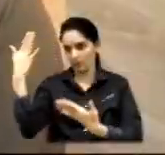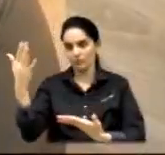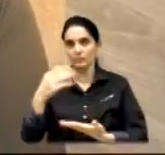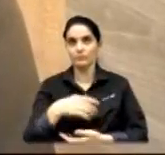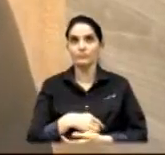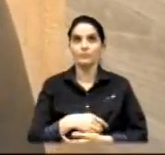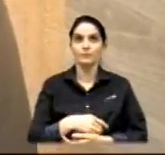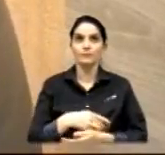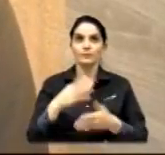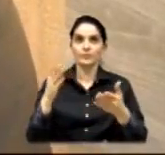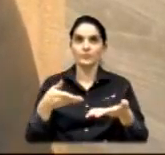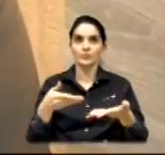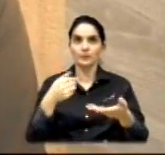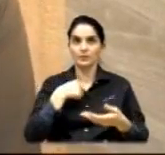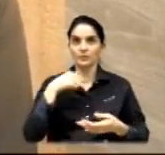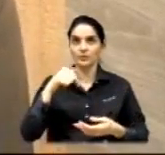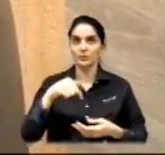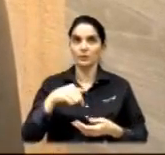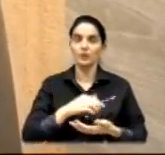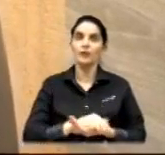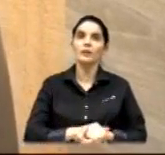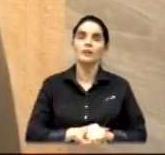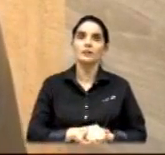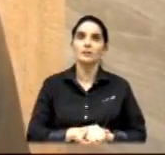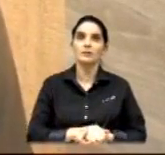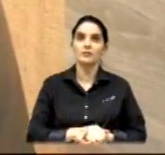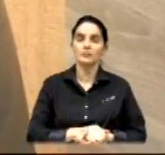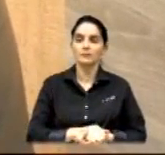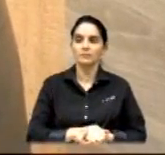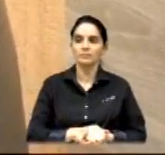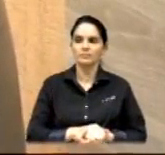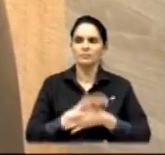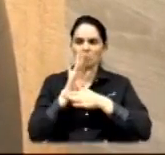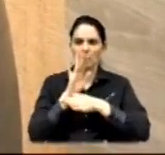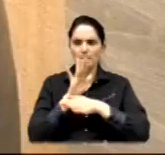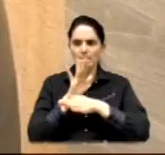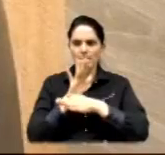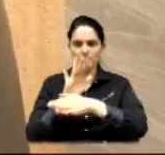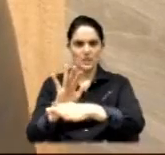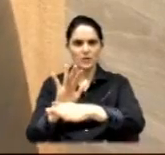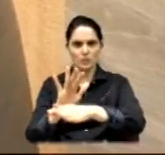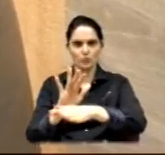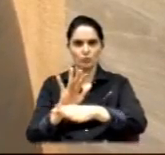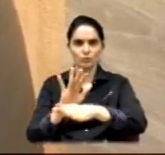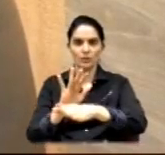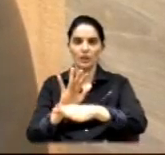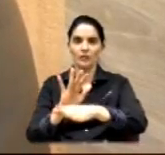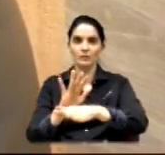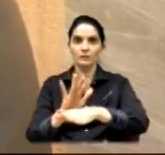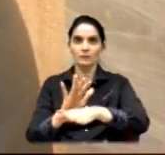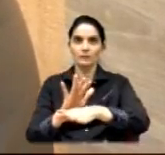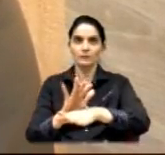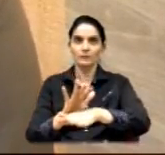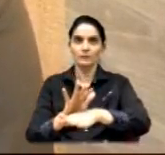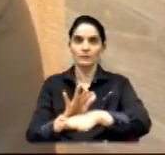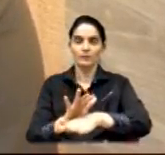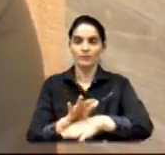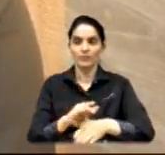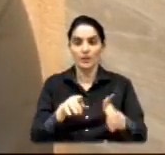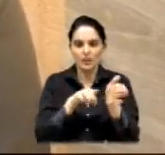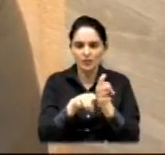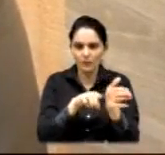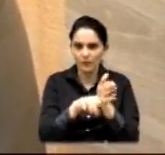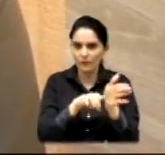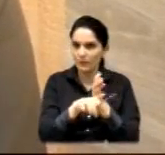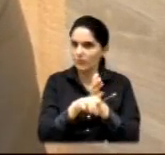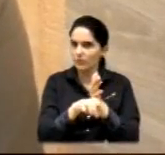Bom, hoje a gente veio, na verdade, propor uma moção de apoio às manifestações, na verdade, às investigações da